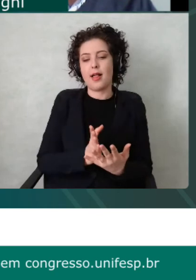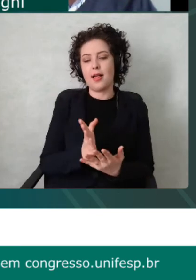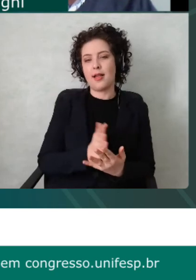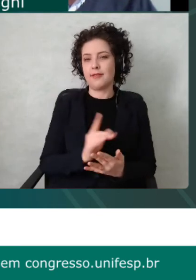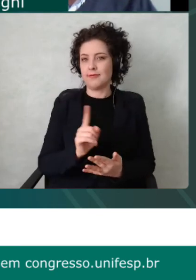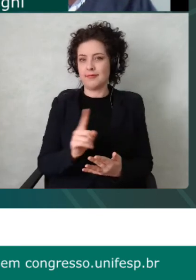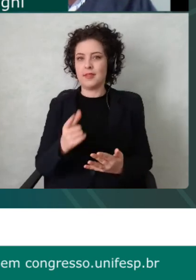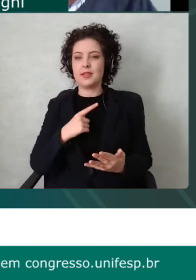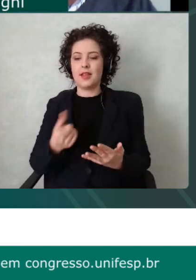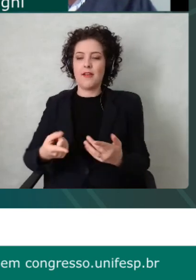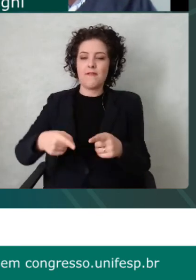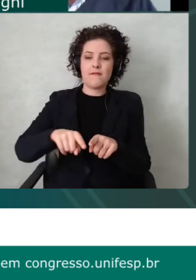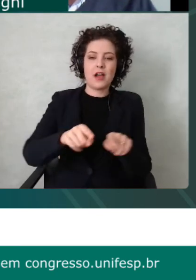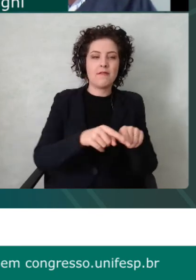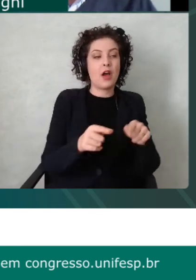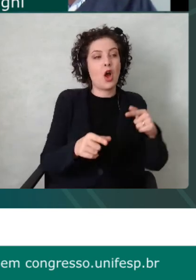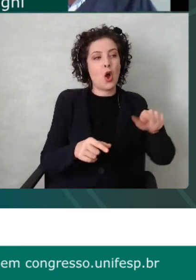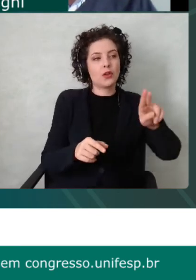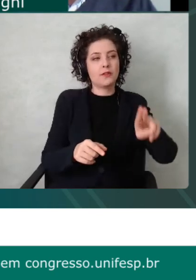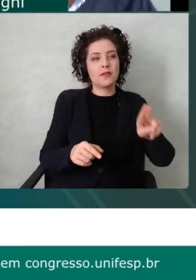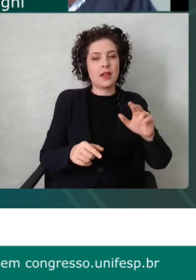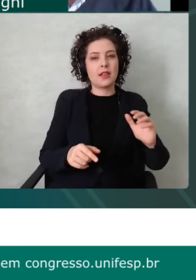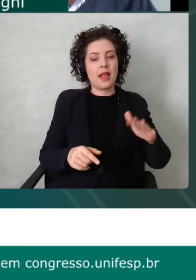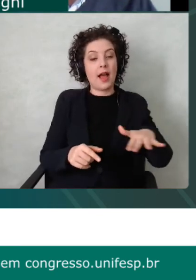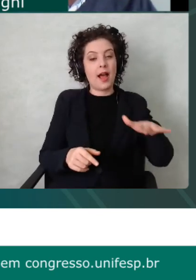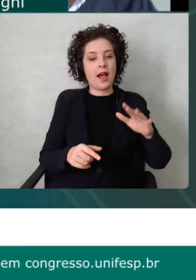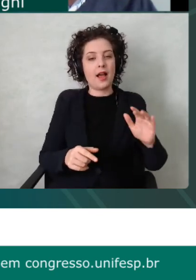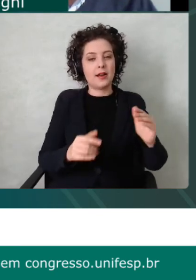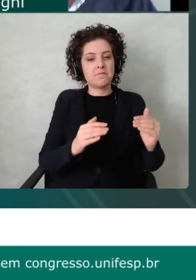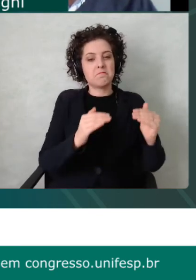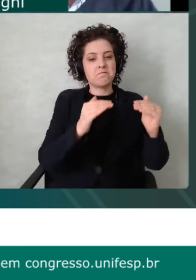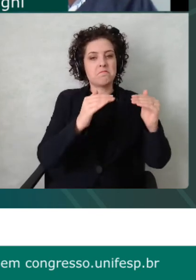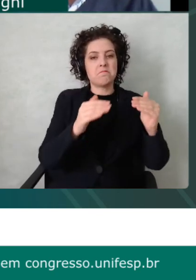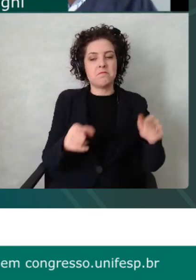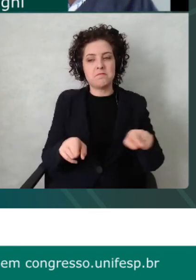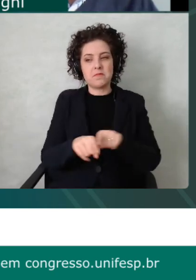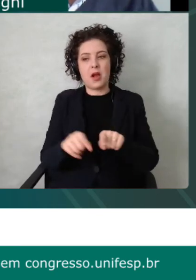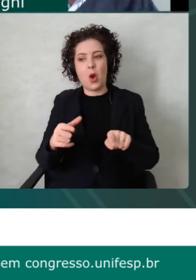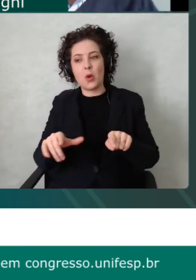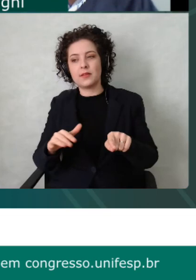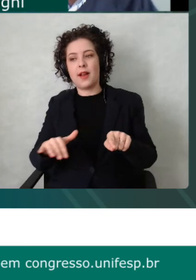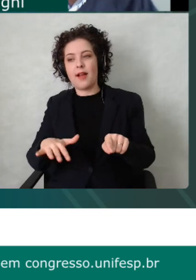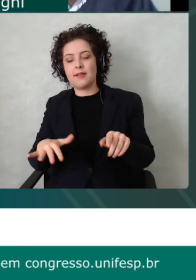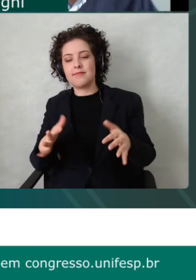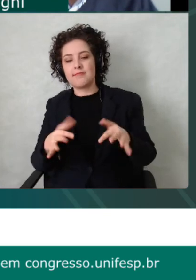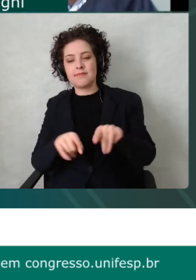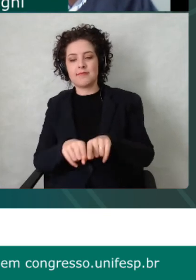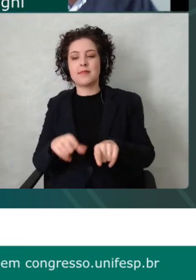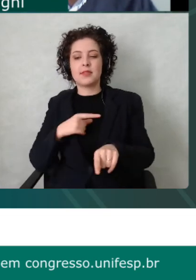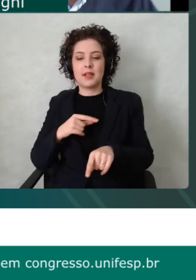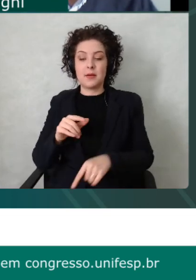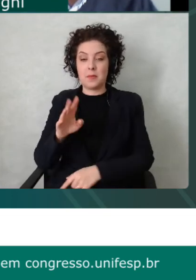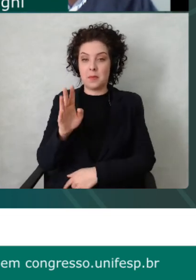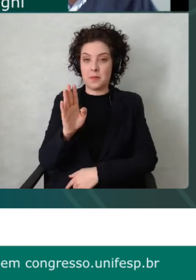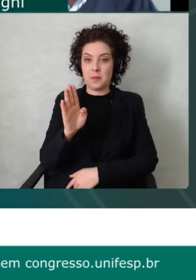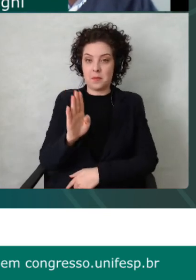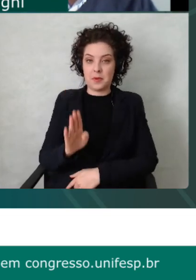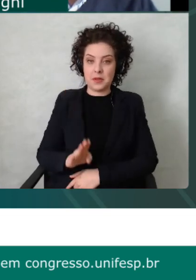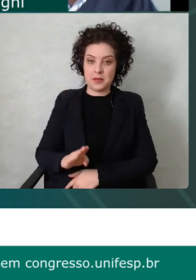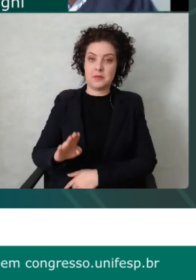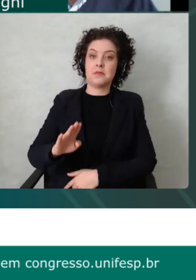porque a vigilância é fundamental que seja feita em diferentes locais, nós temos um país continental, então a resposta para o colega